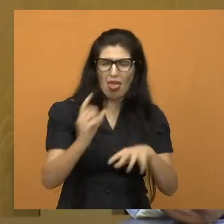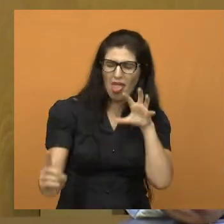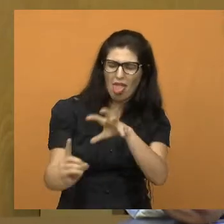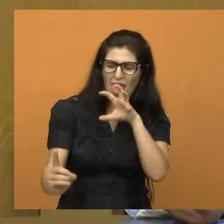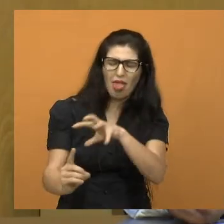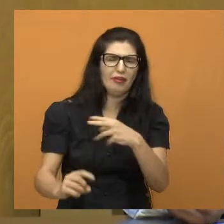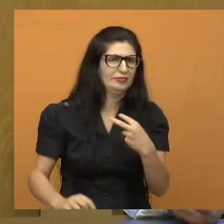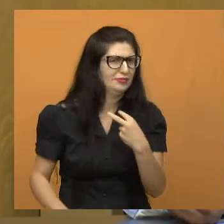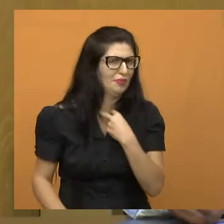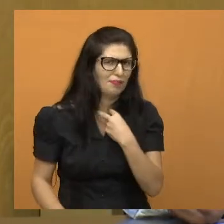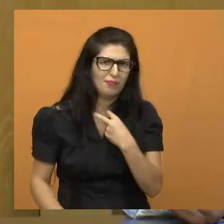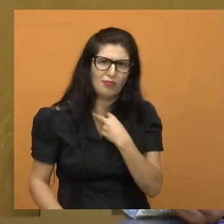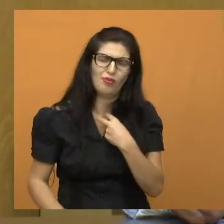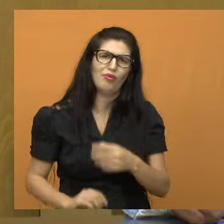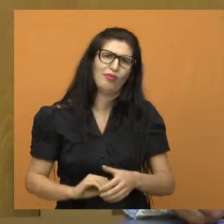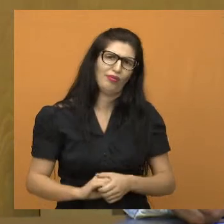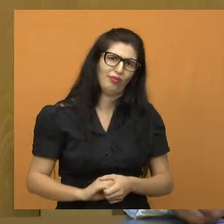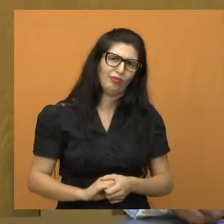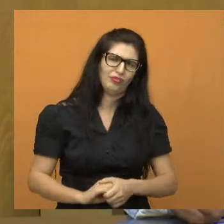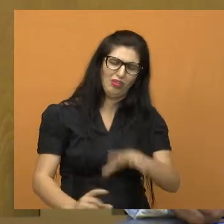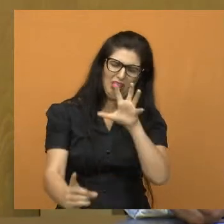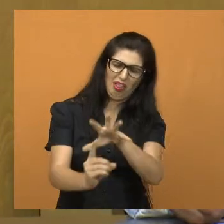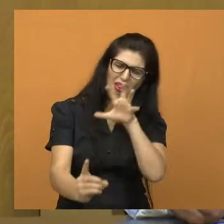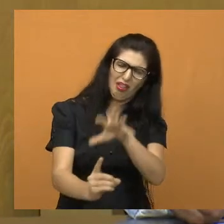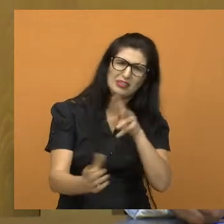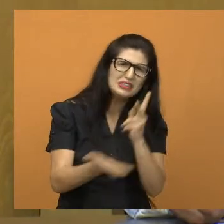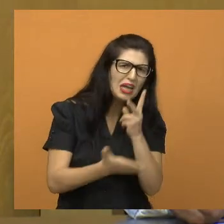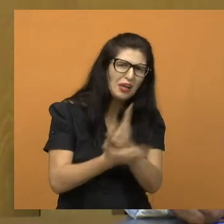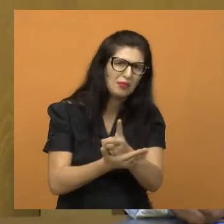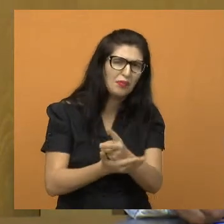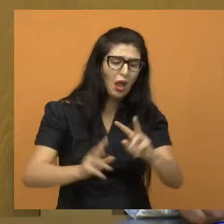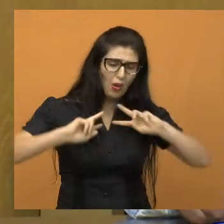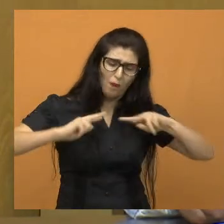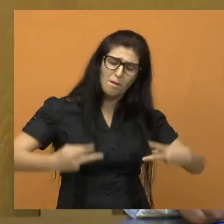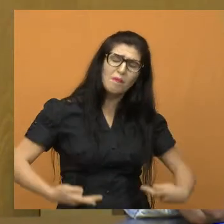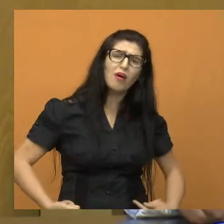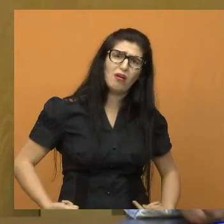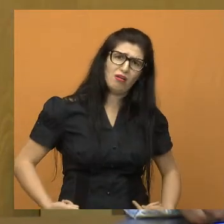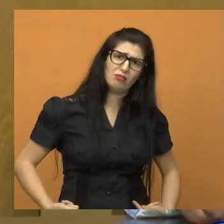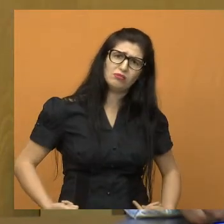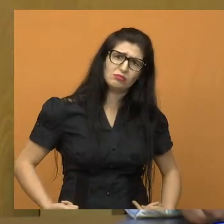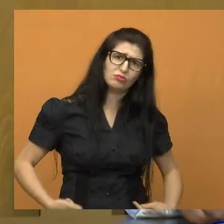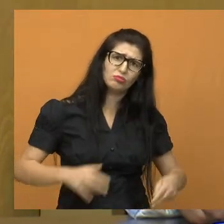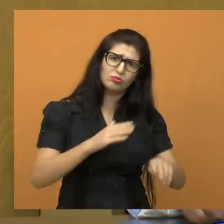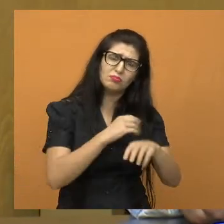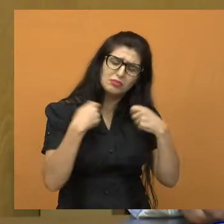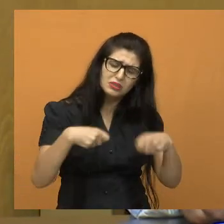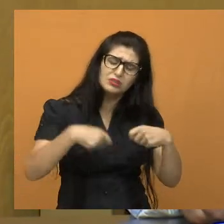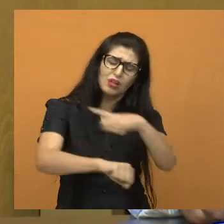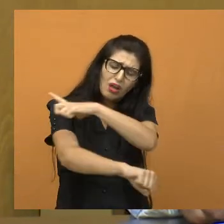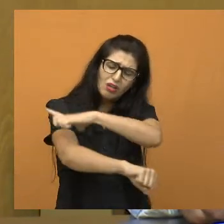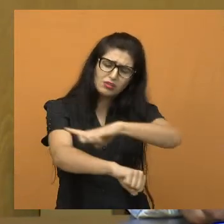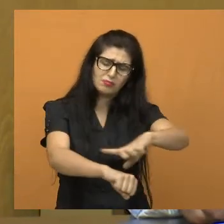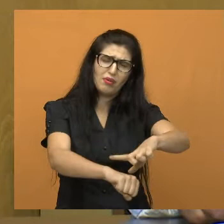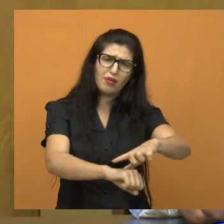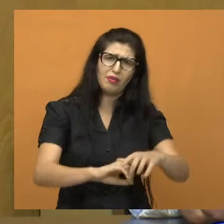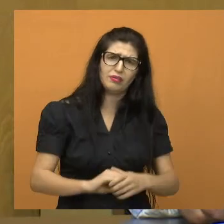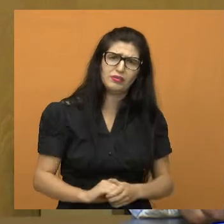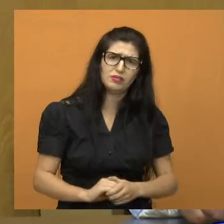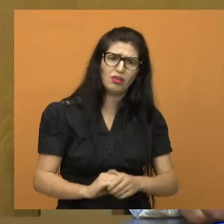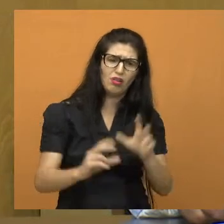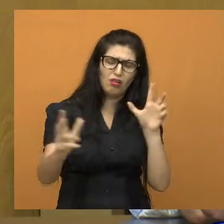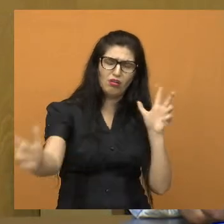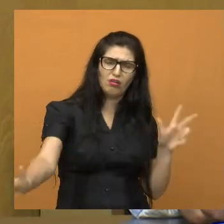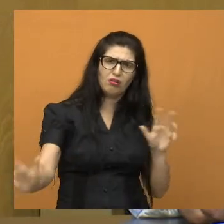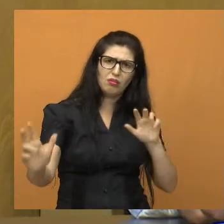objeto, porque era um ser humano igual a mim. E para nós que acreditamos, imagem e semelhança de